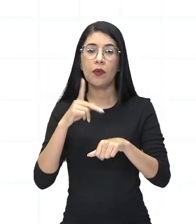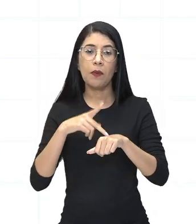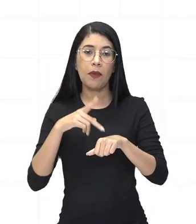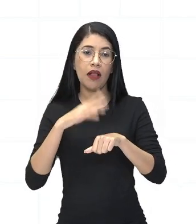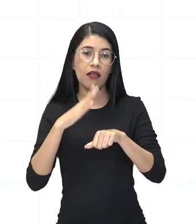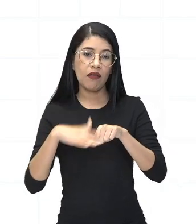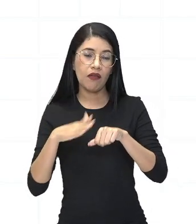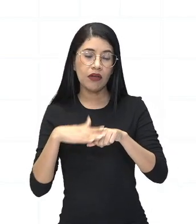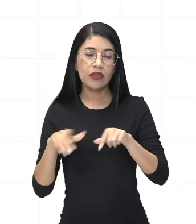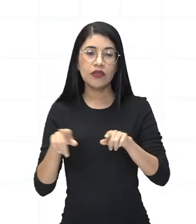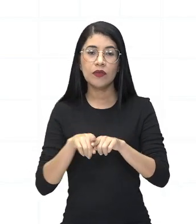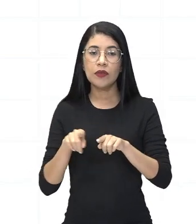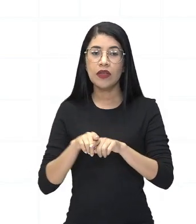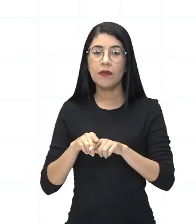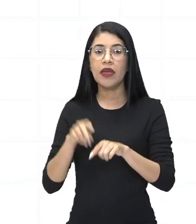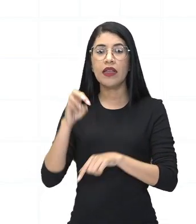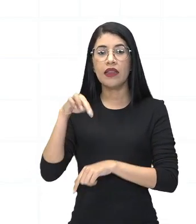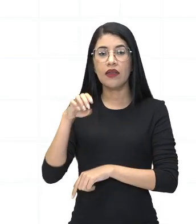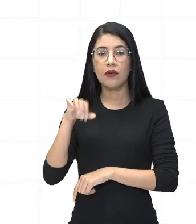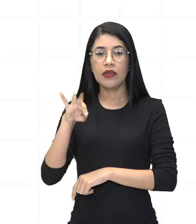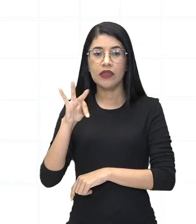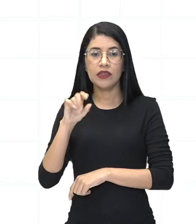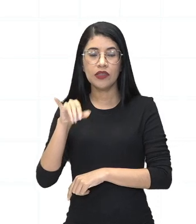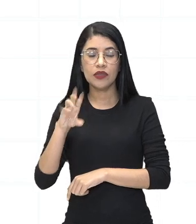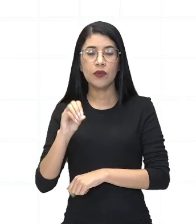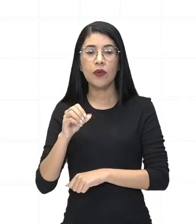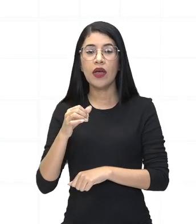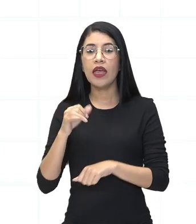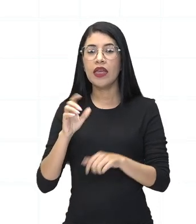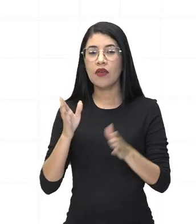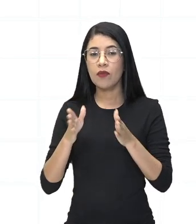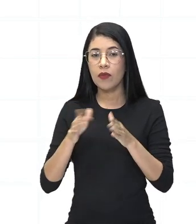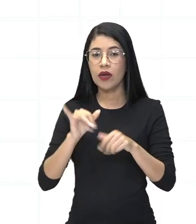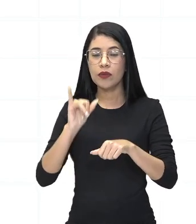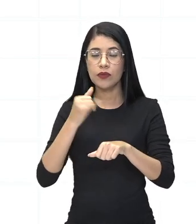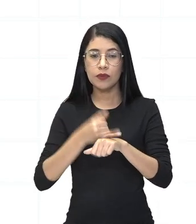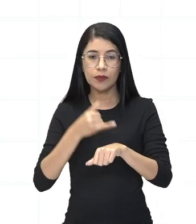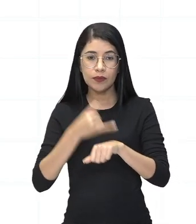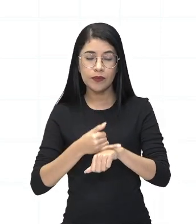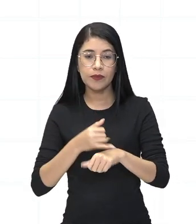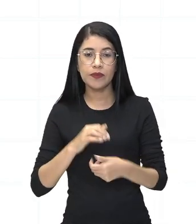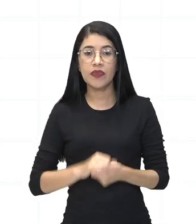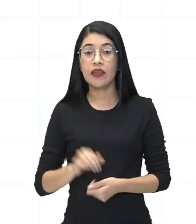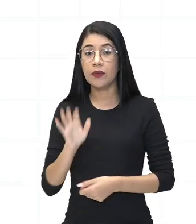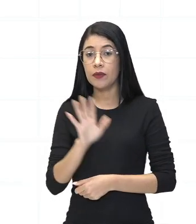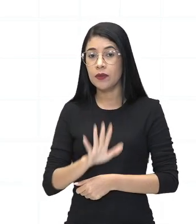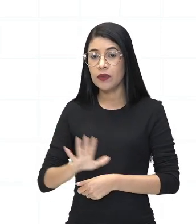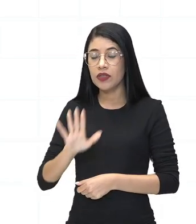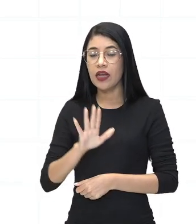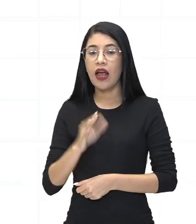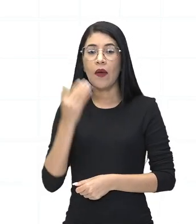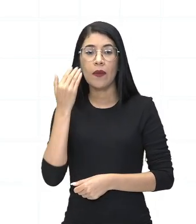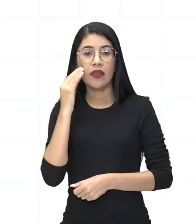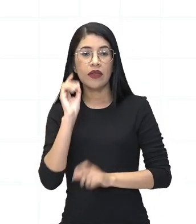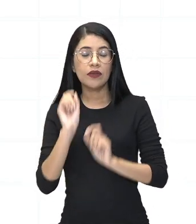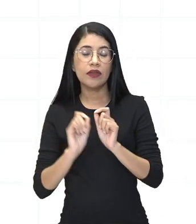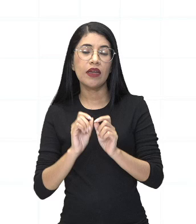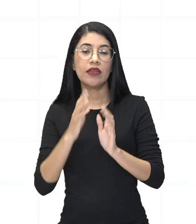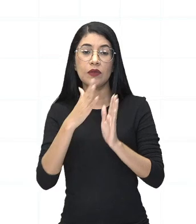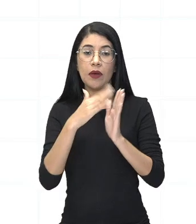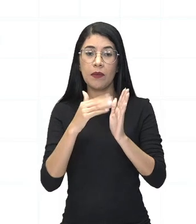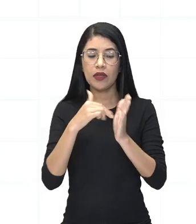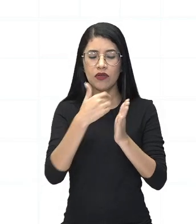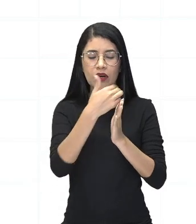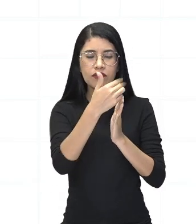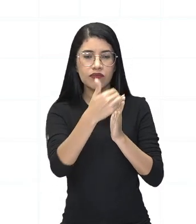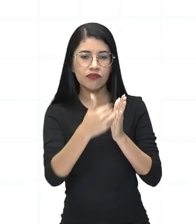períodos paleolítico, neolíticos e idade dos metais. Em geral, compreende pinturas realizadas